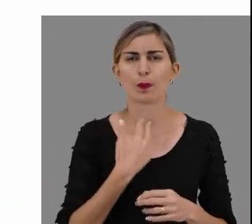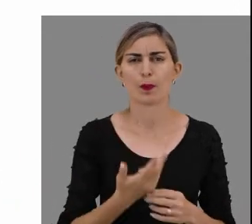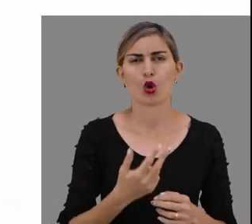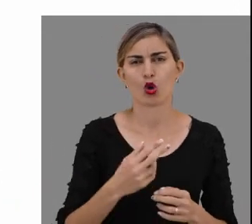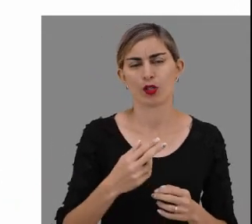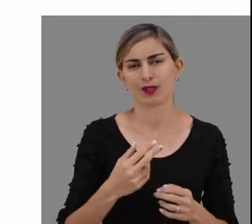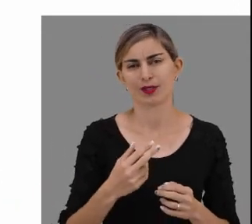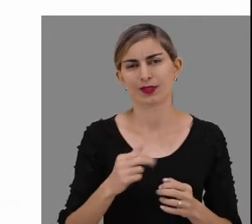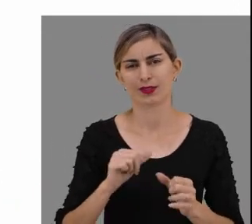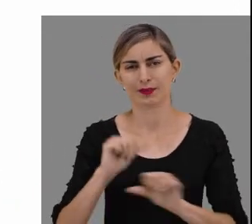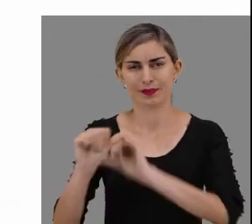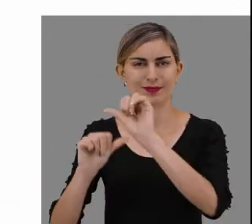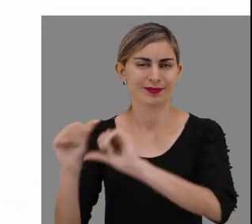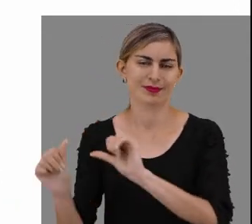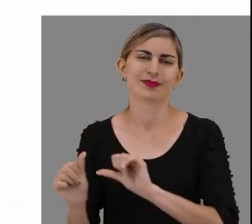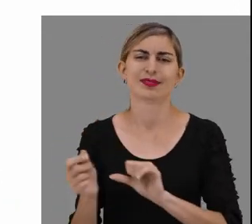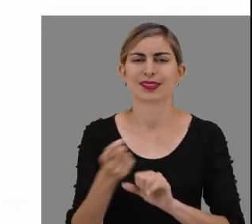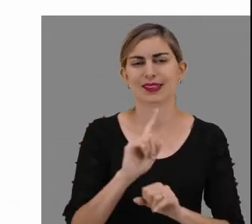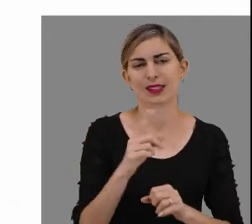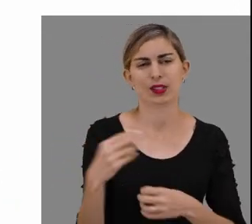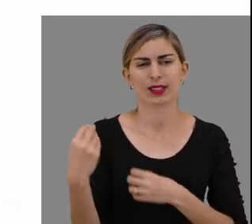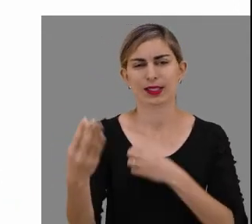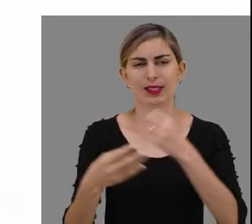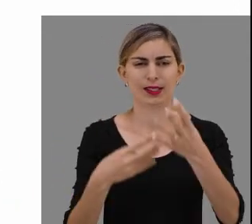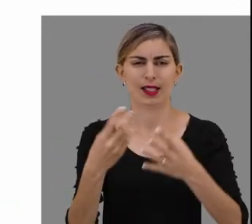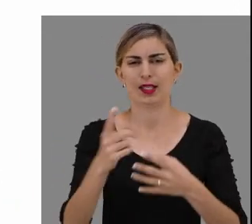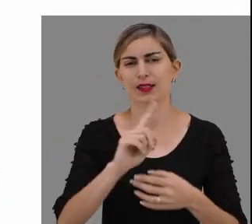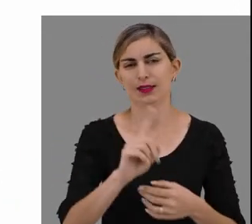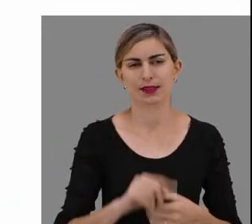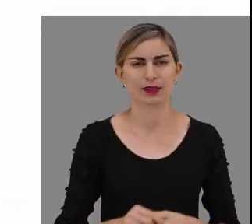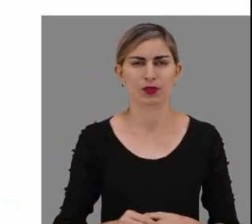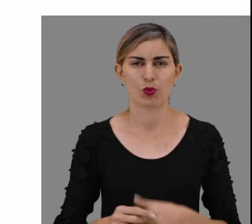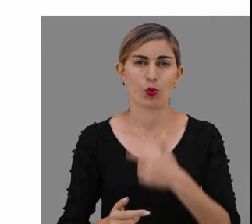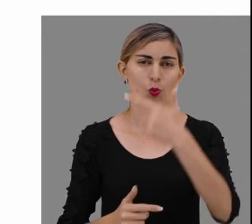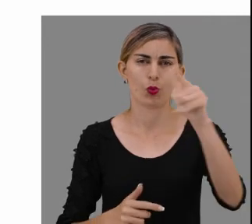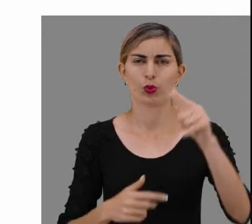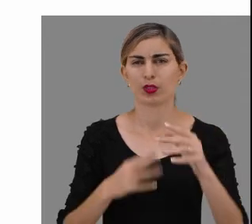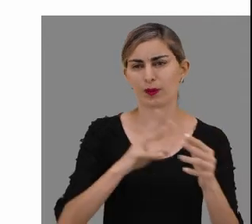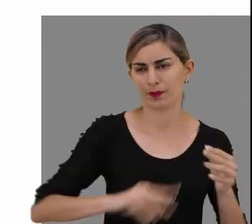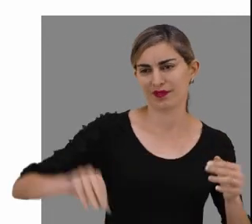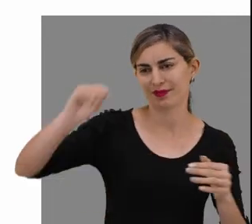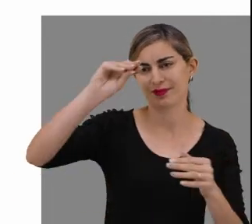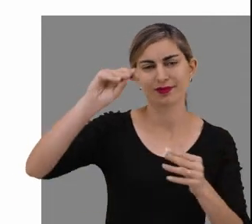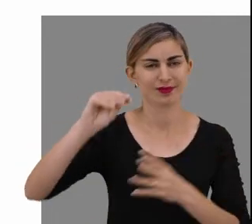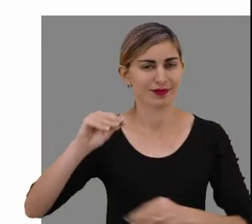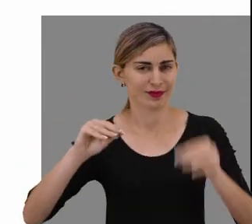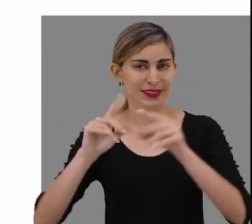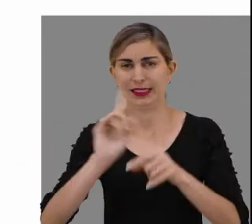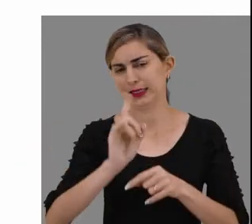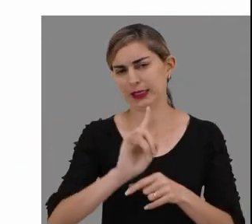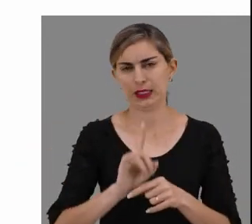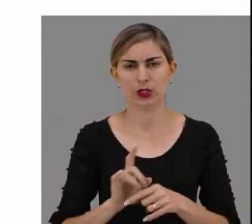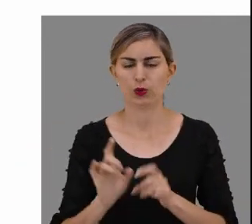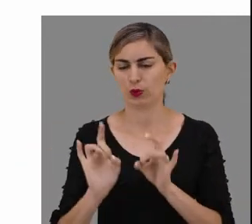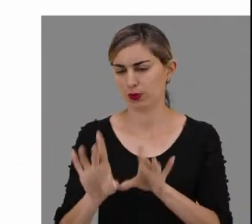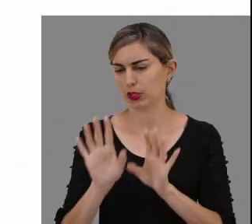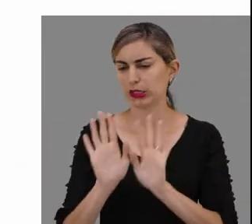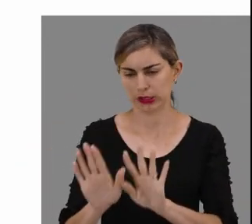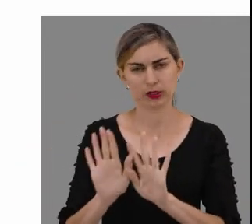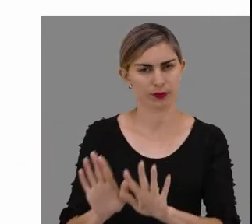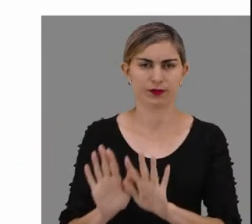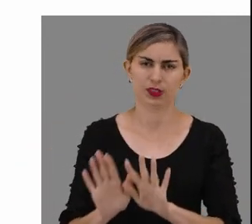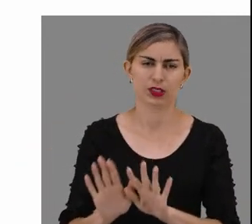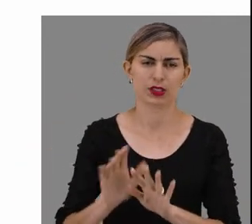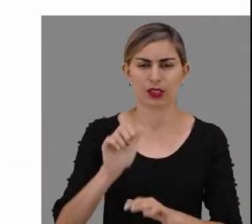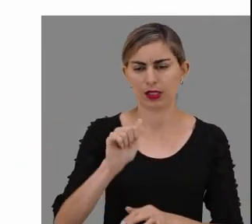ser herdadas, como o exemplo que vocês estão vendo aqui no slide de vocês. Não é possível de maneira alguma